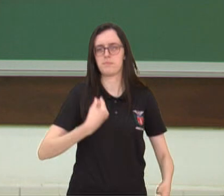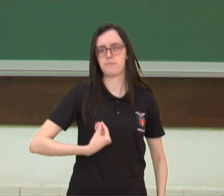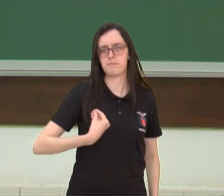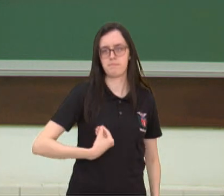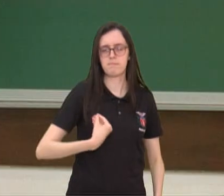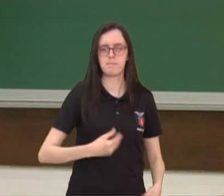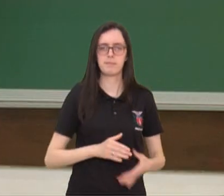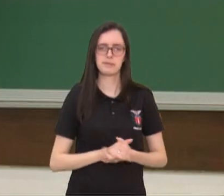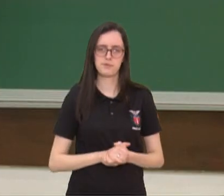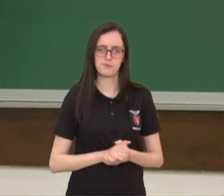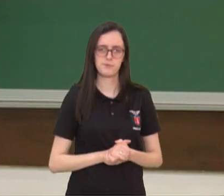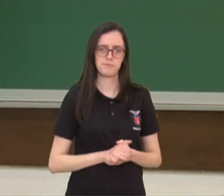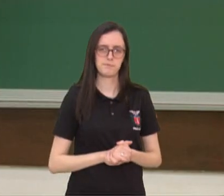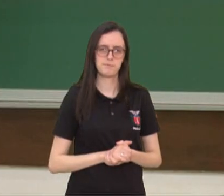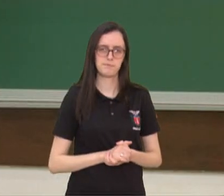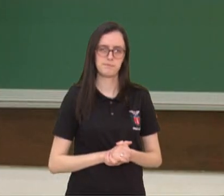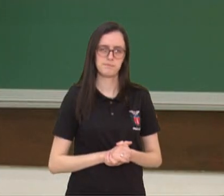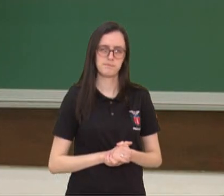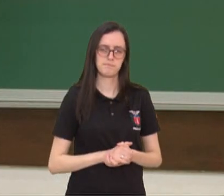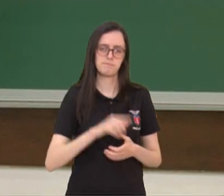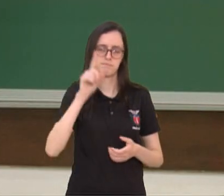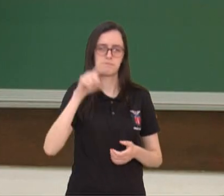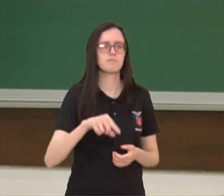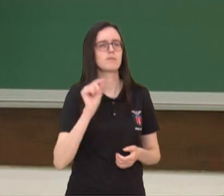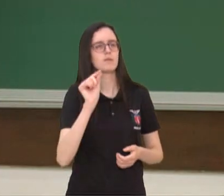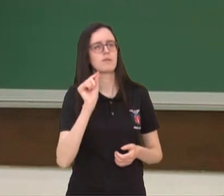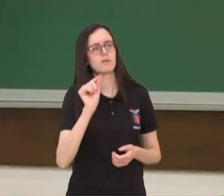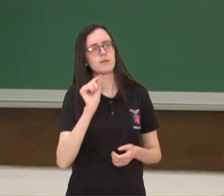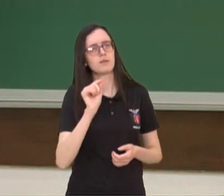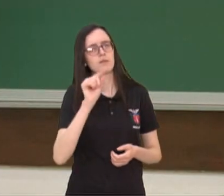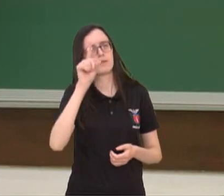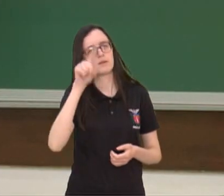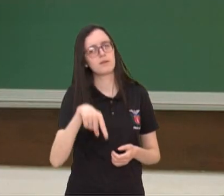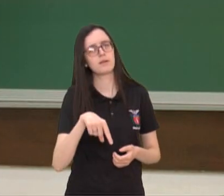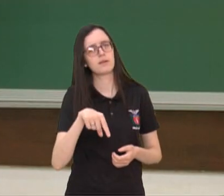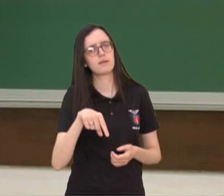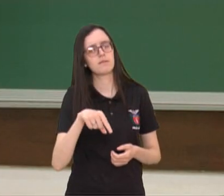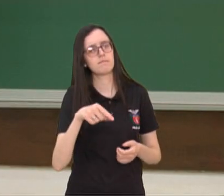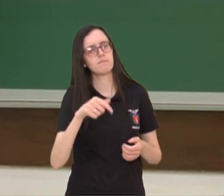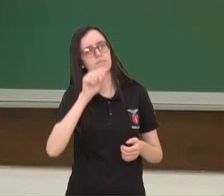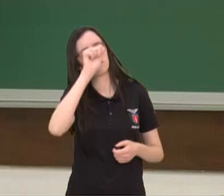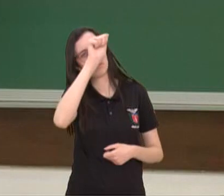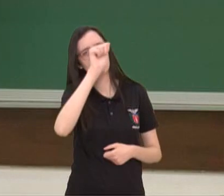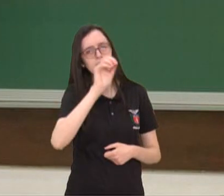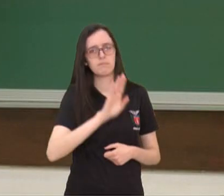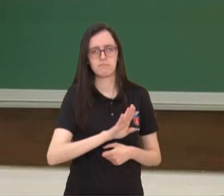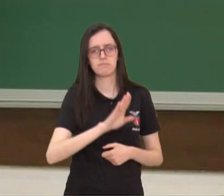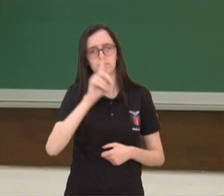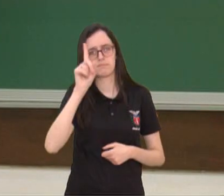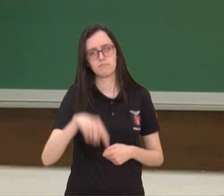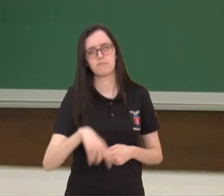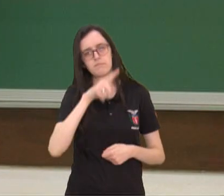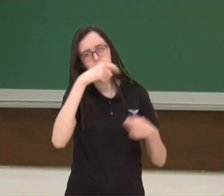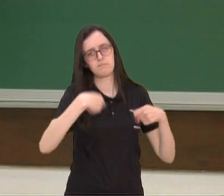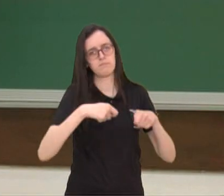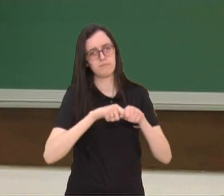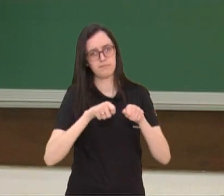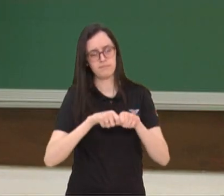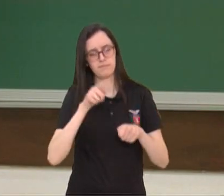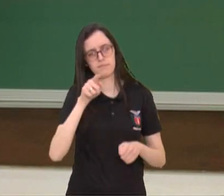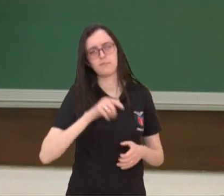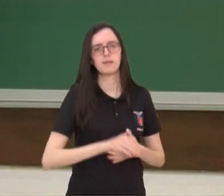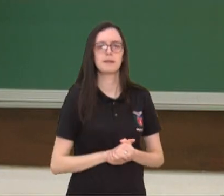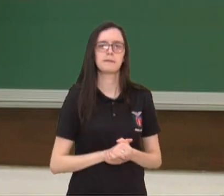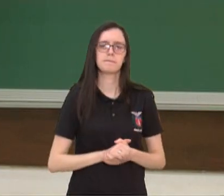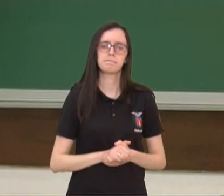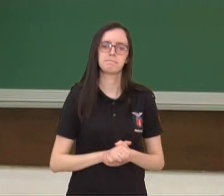presente. Então, são duas aí alternativas. A alternativa A e a alternativa